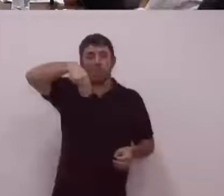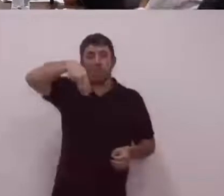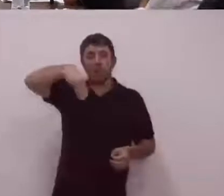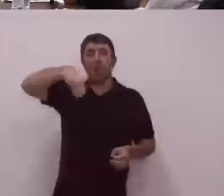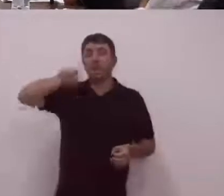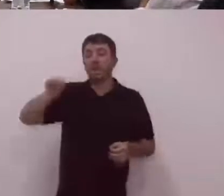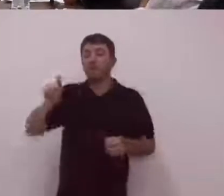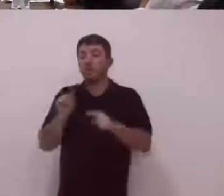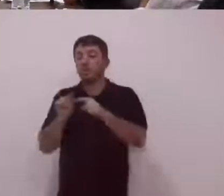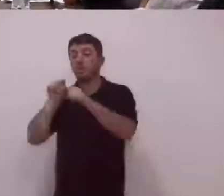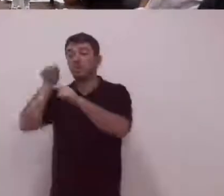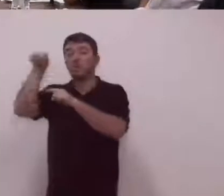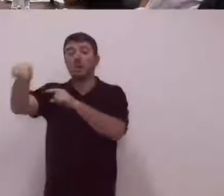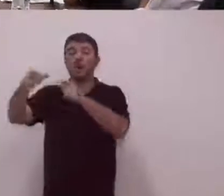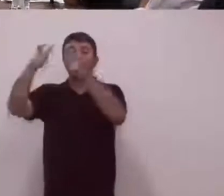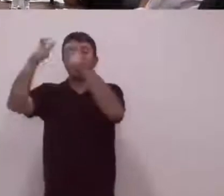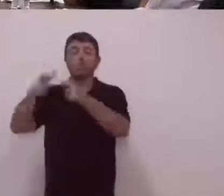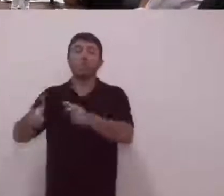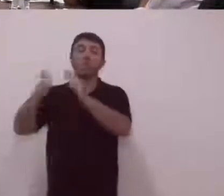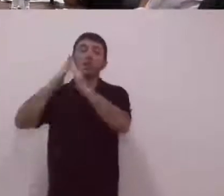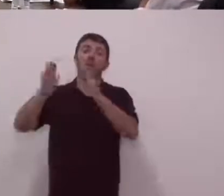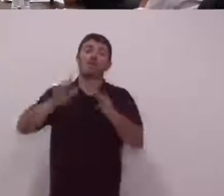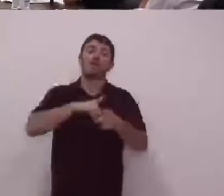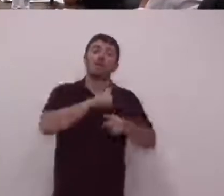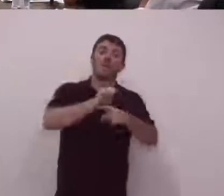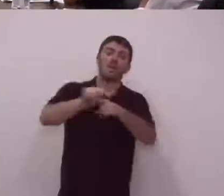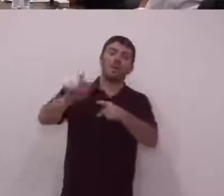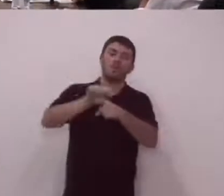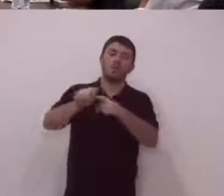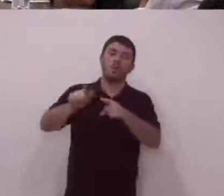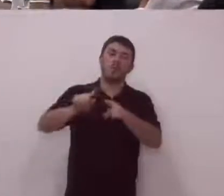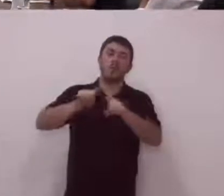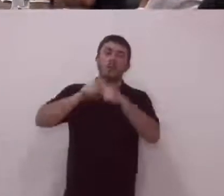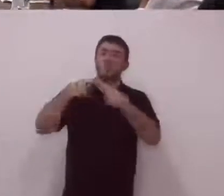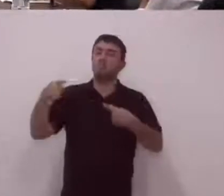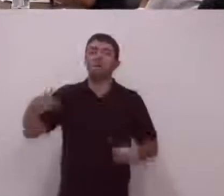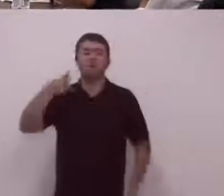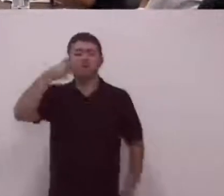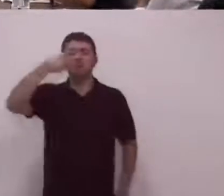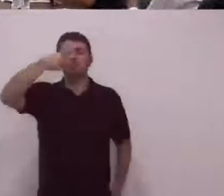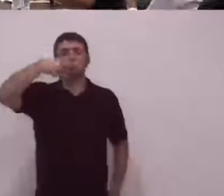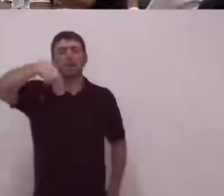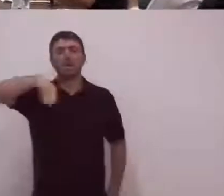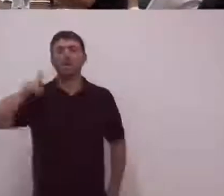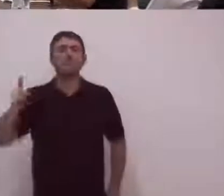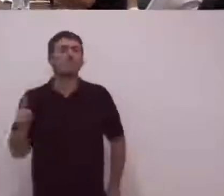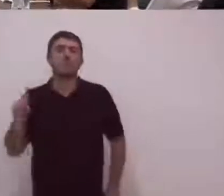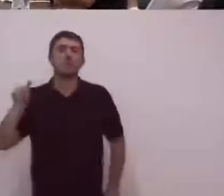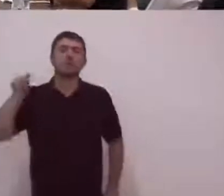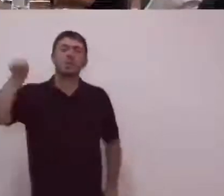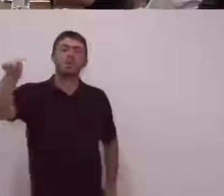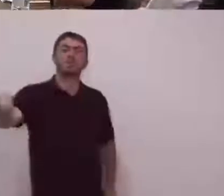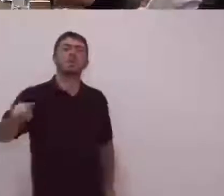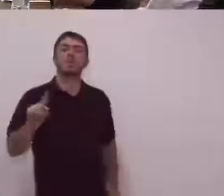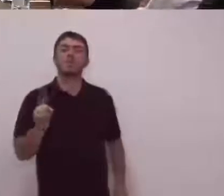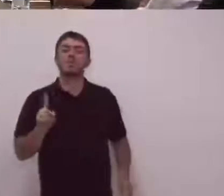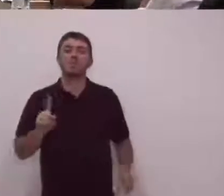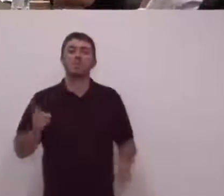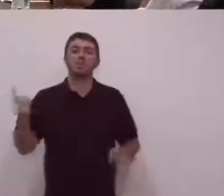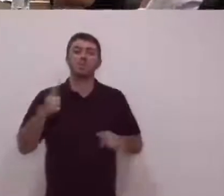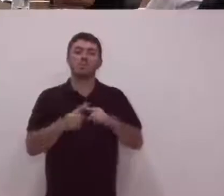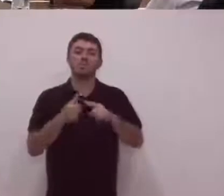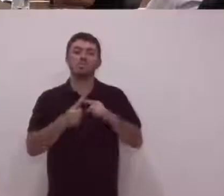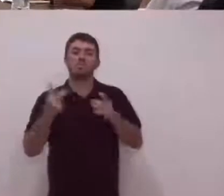imóvel alugado, algo que, obviamente, não foi cumprido pelos militares, por representar conduta ilegal